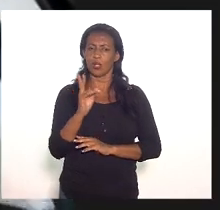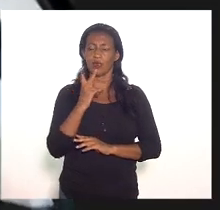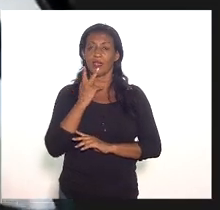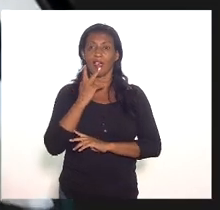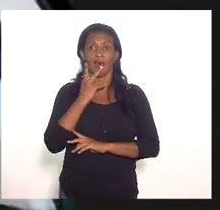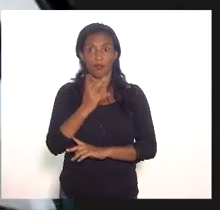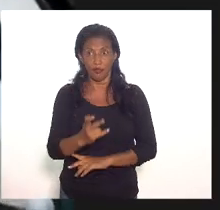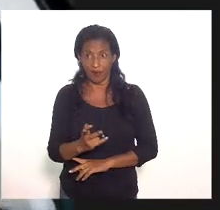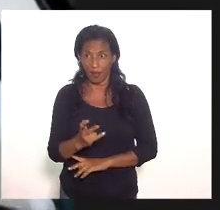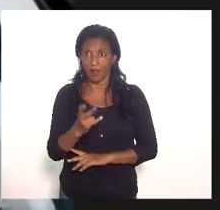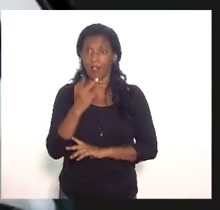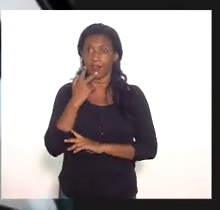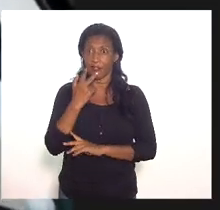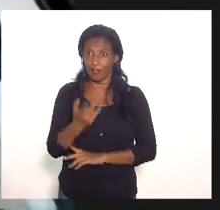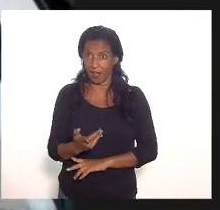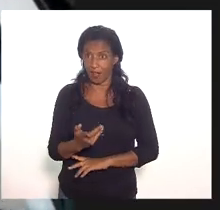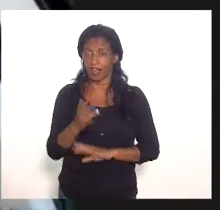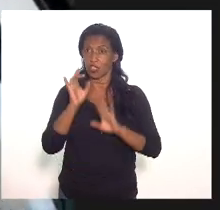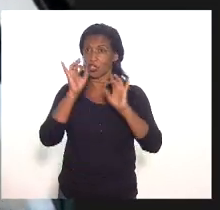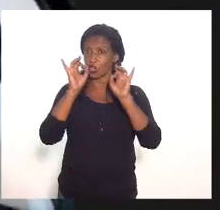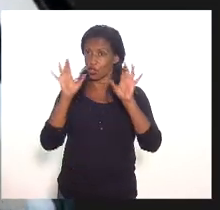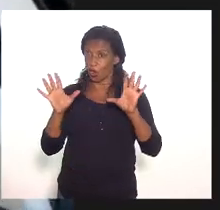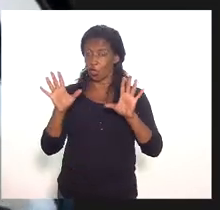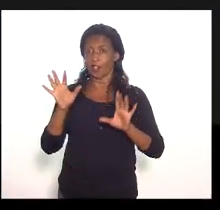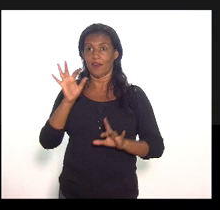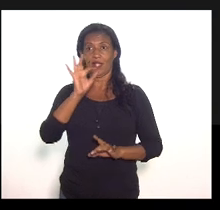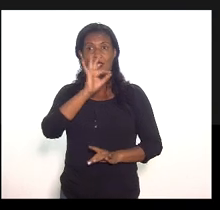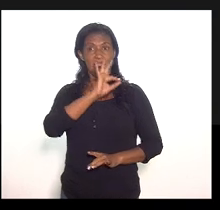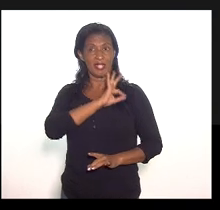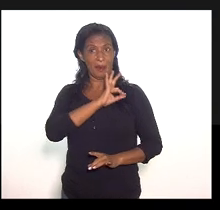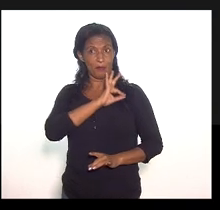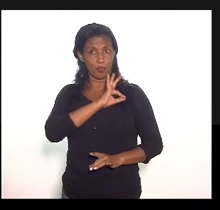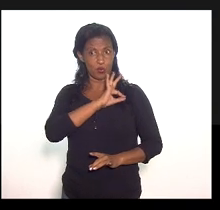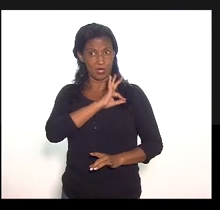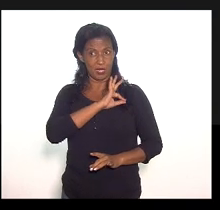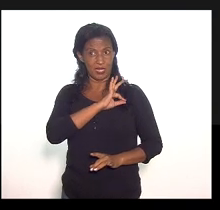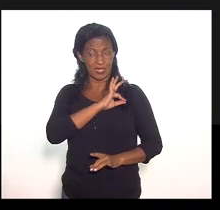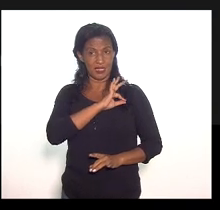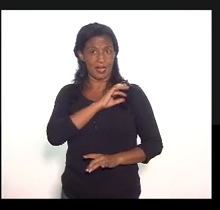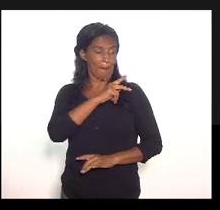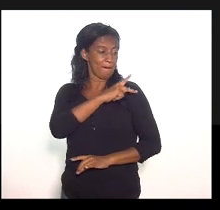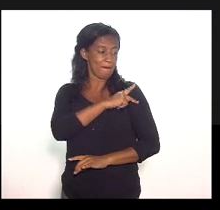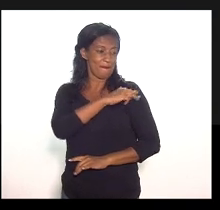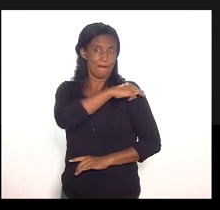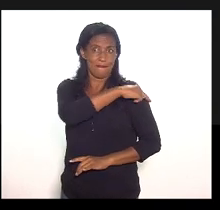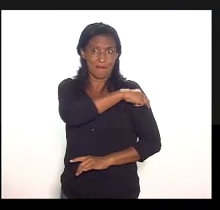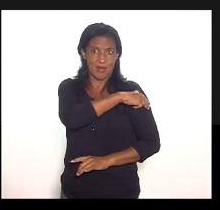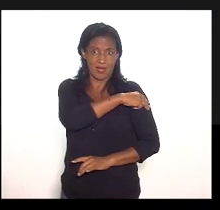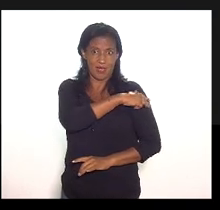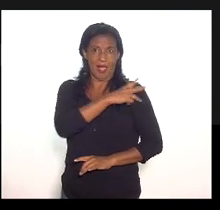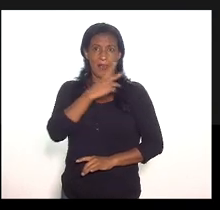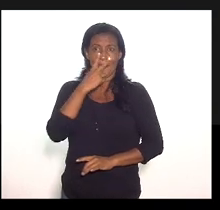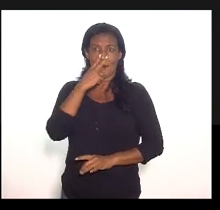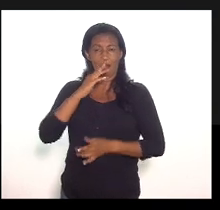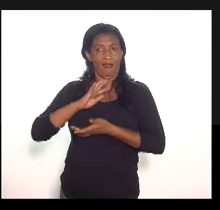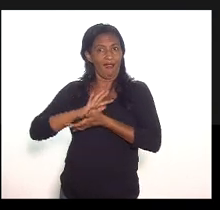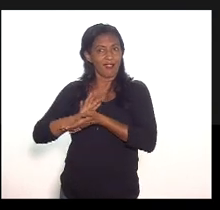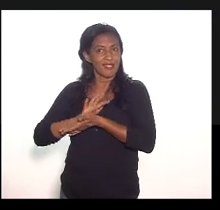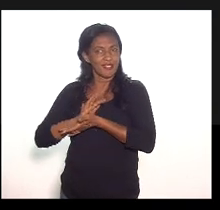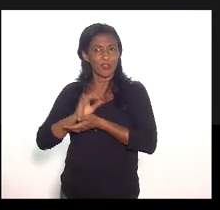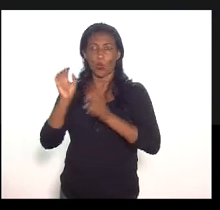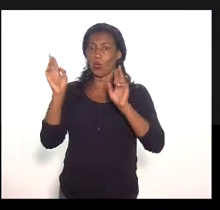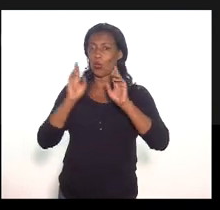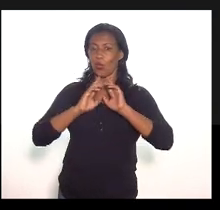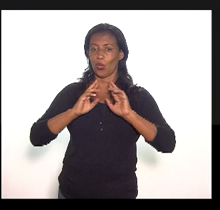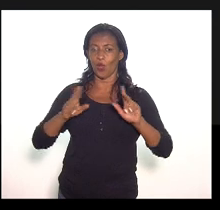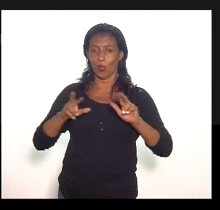dela dá a entender que a Polícia Militar seria uma instituição racista. Coisa que nós sabemos que não é. Vamos encerrar. Peraí, vou pedir para encerrar.